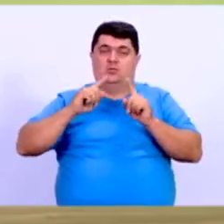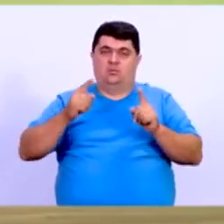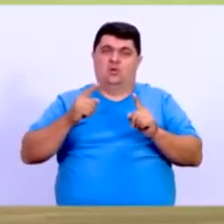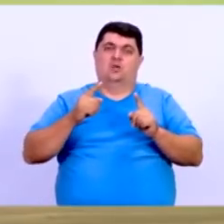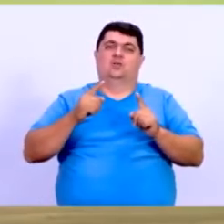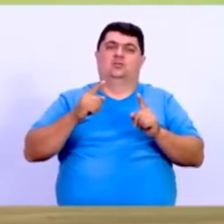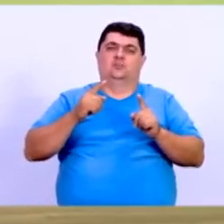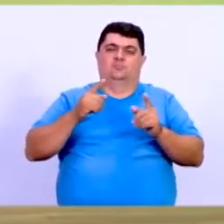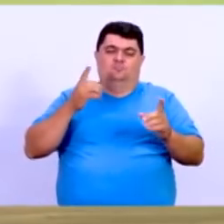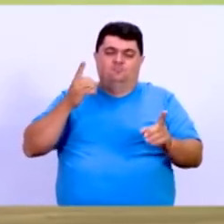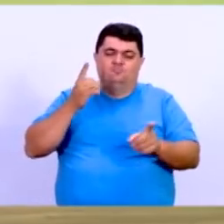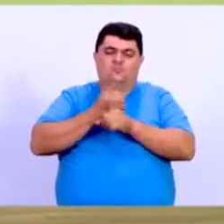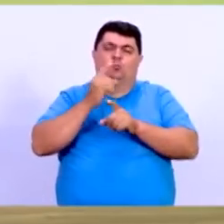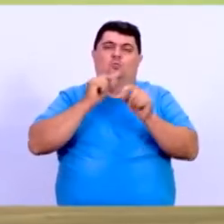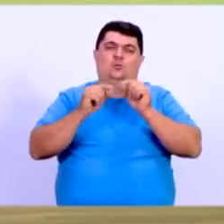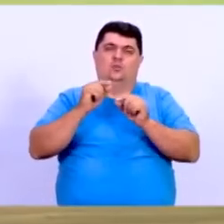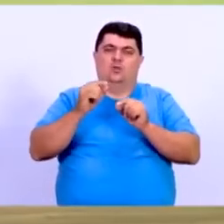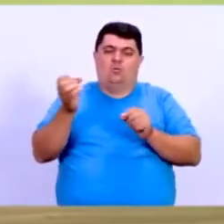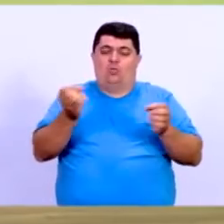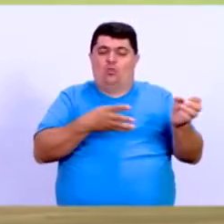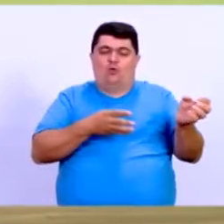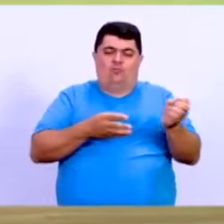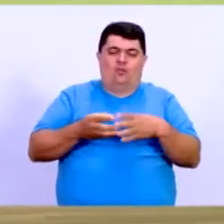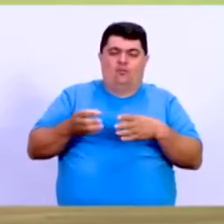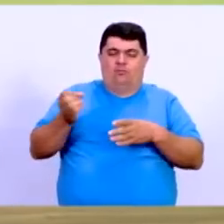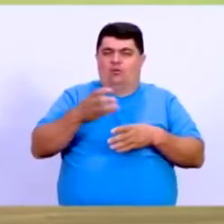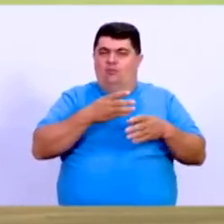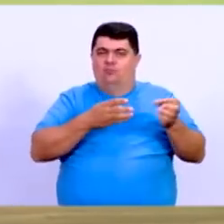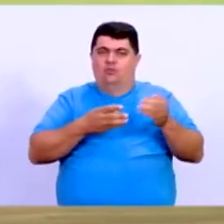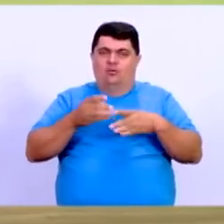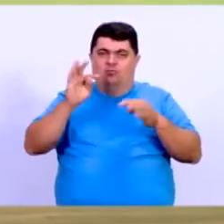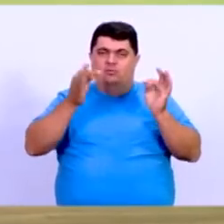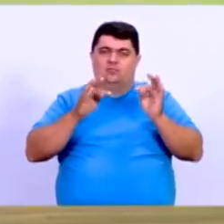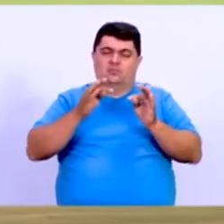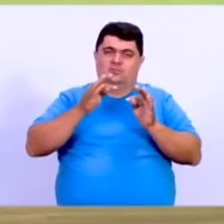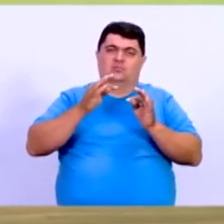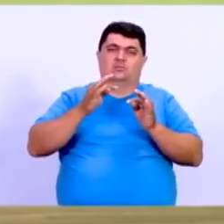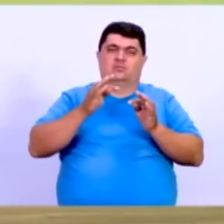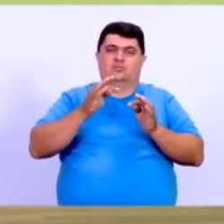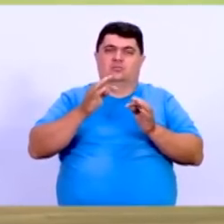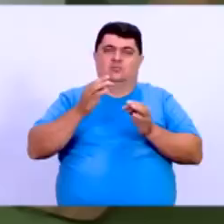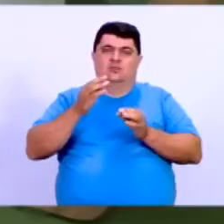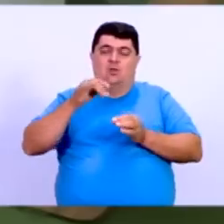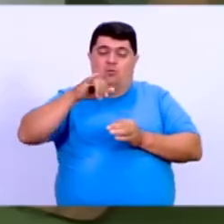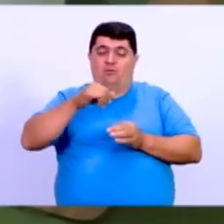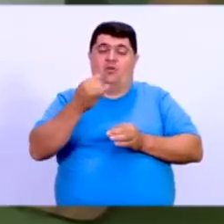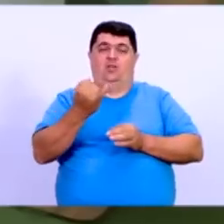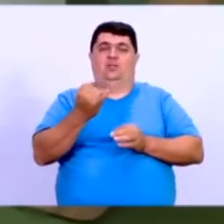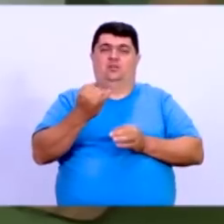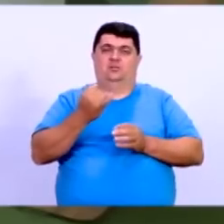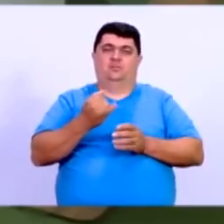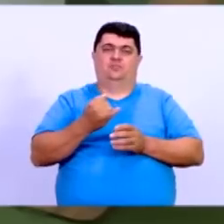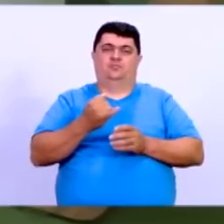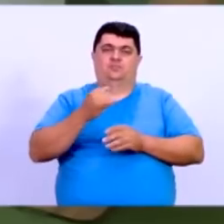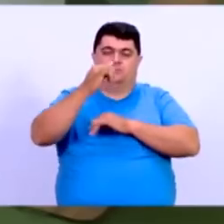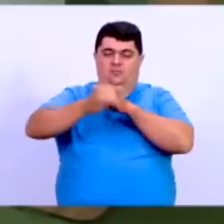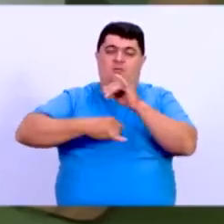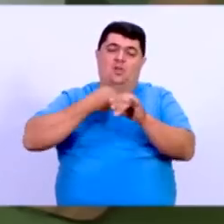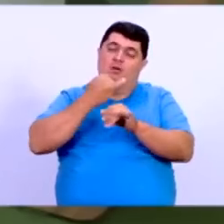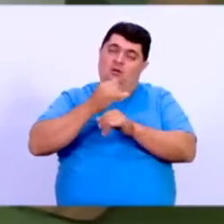também acha aplicações, né, para aquela tecnologia que foi desenvolvida em tempo de guerra. Para boas práticas, né? Boas práticas. A internet